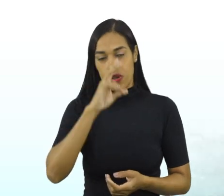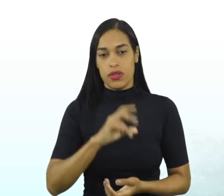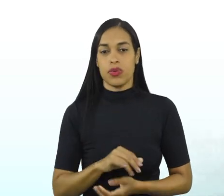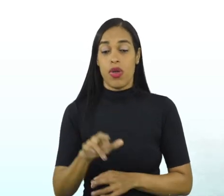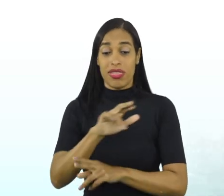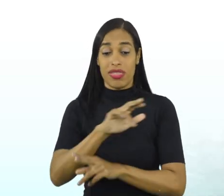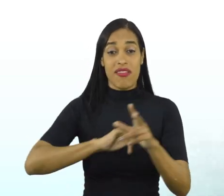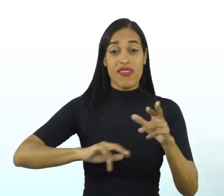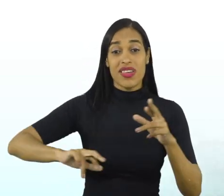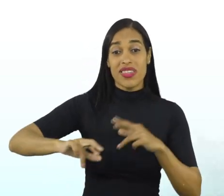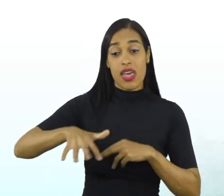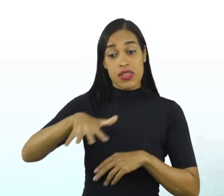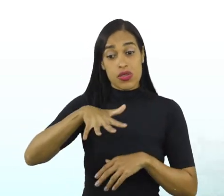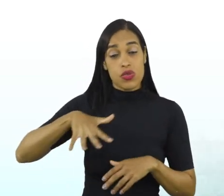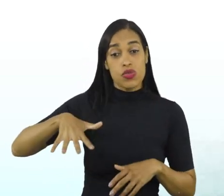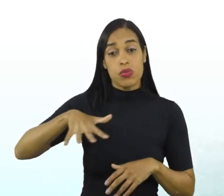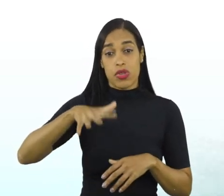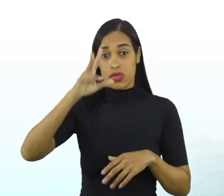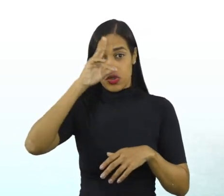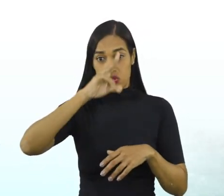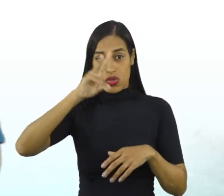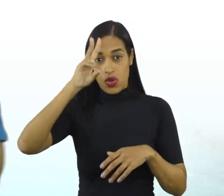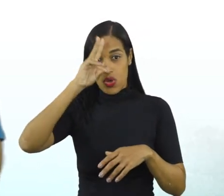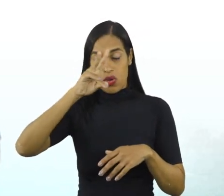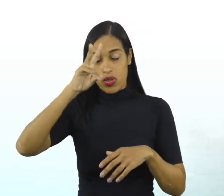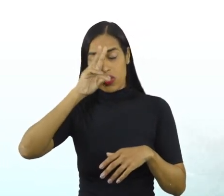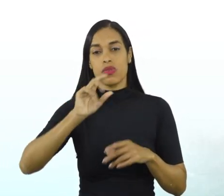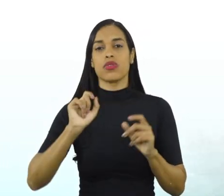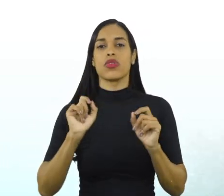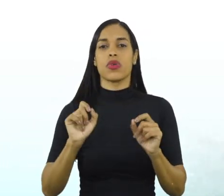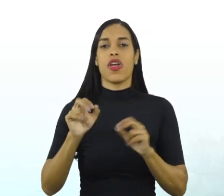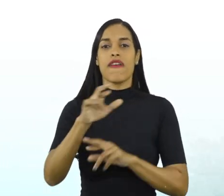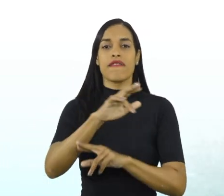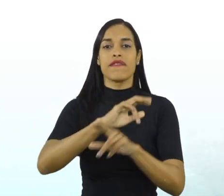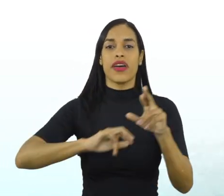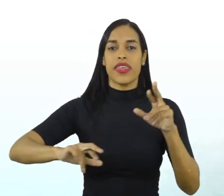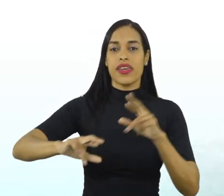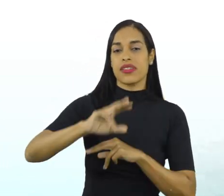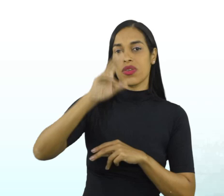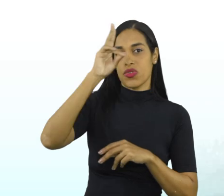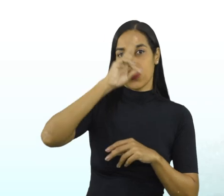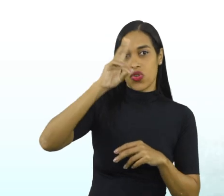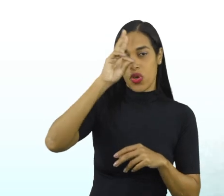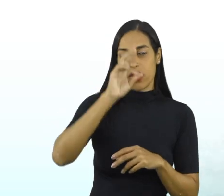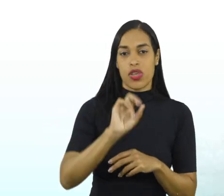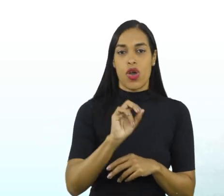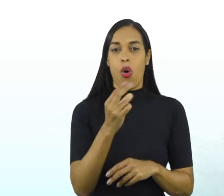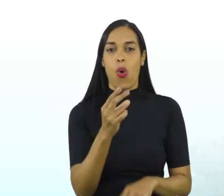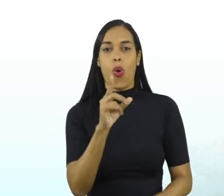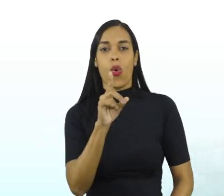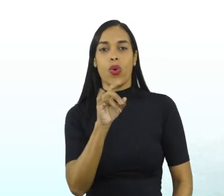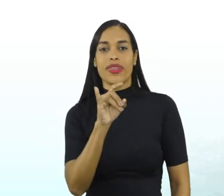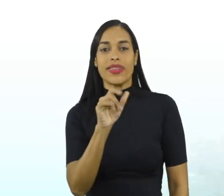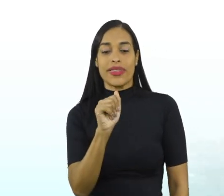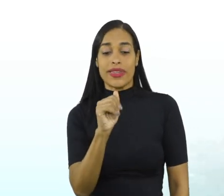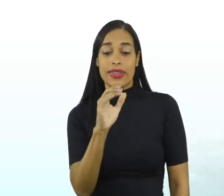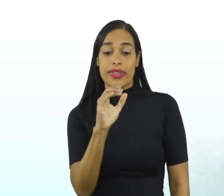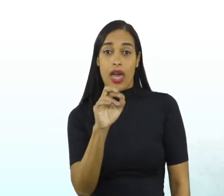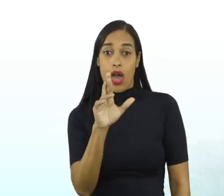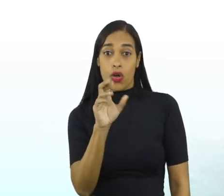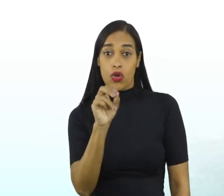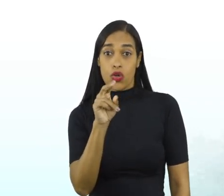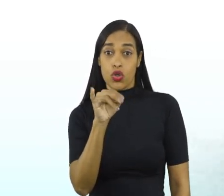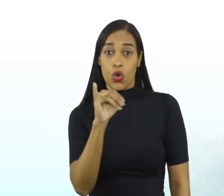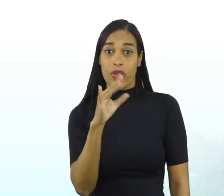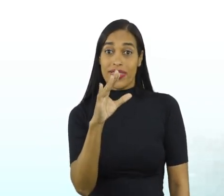Quando a variação envolve os aspectos históricos, ela é chamada de variação histórica ou variação diacrônica. Anota aí,